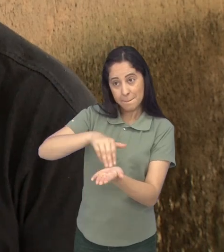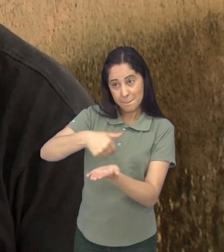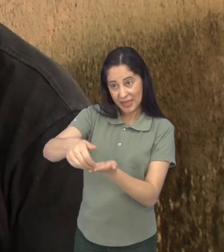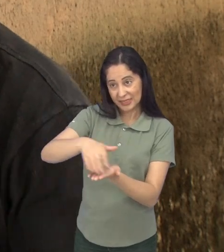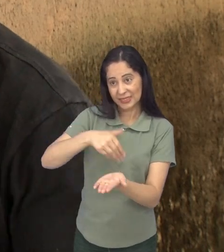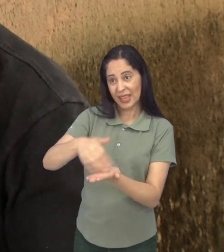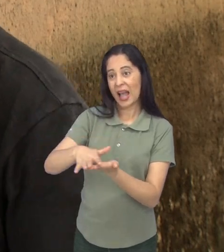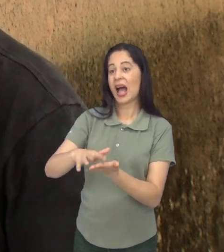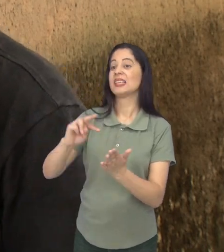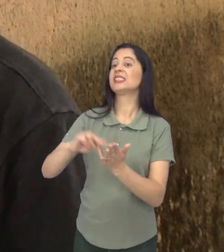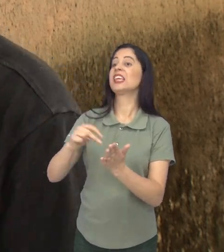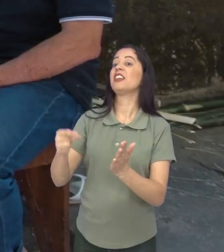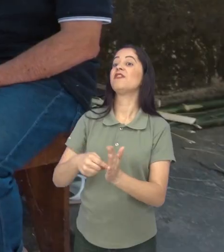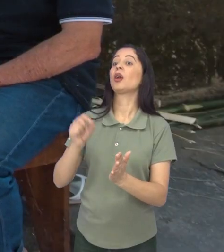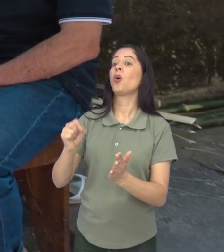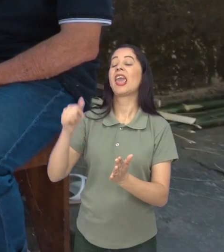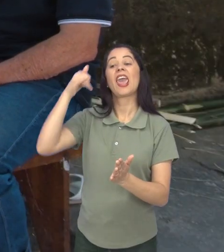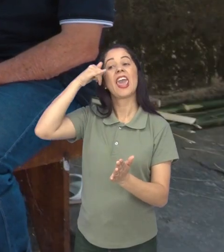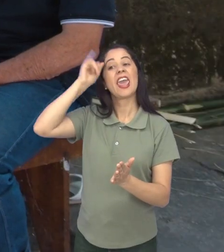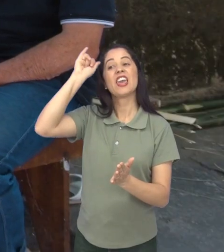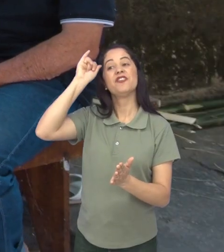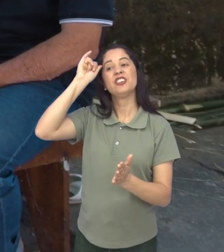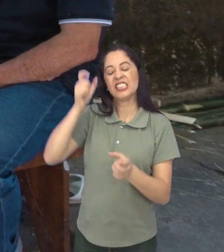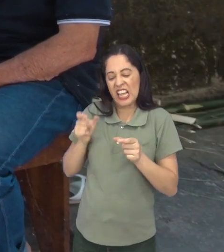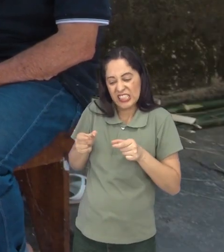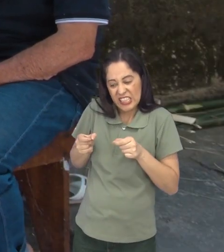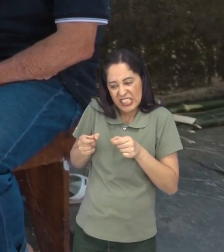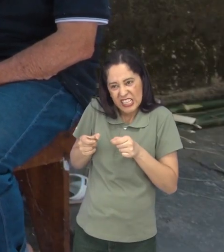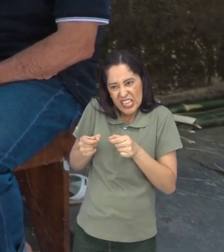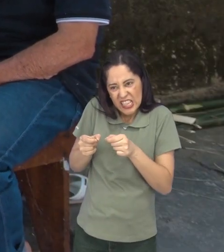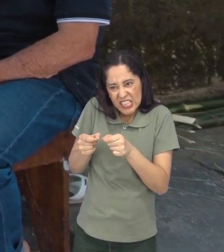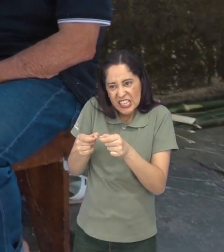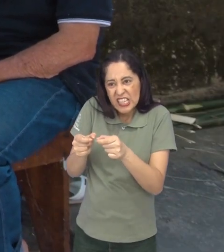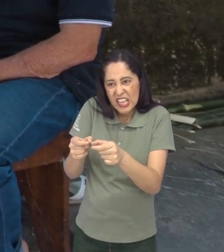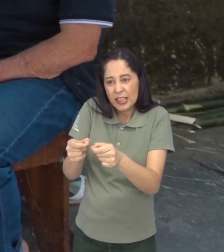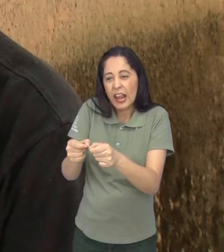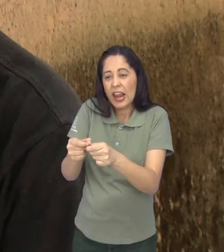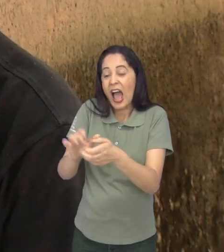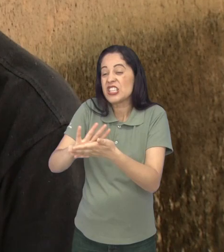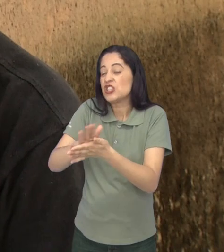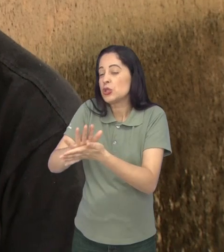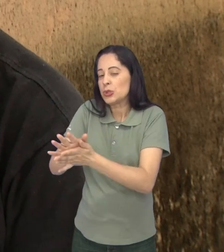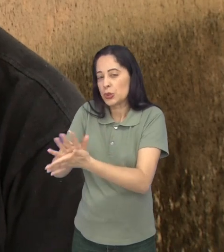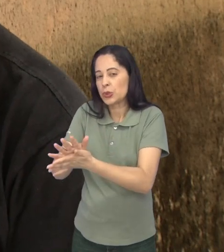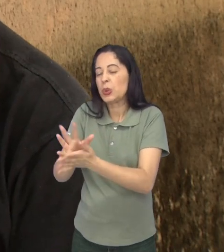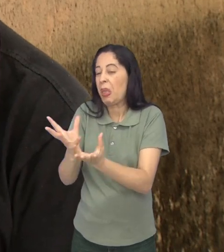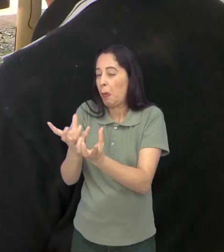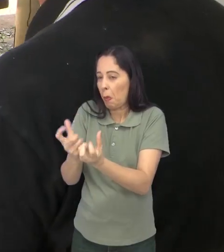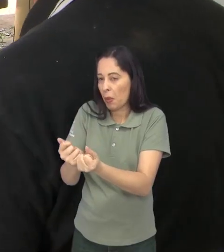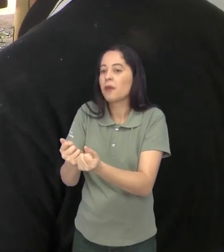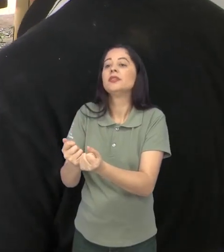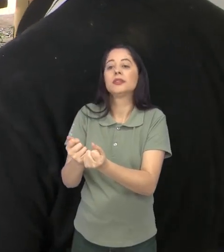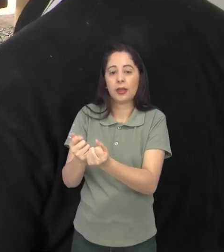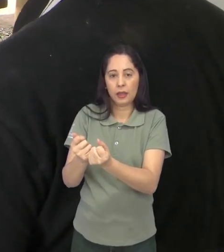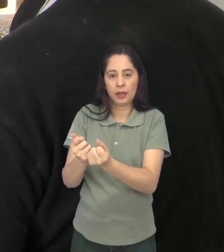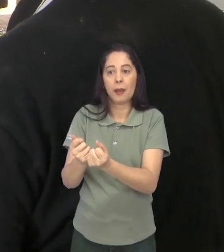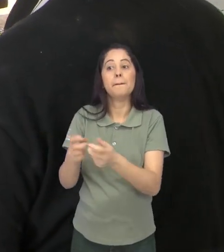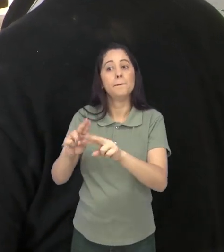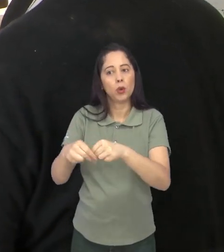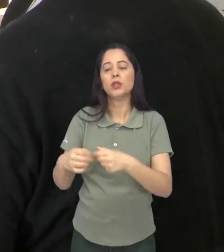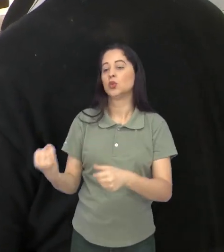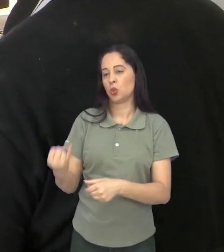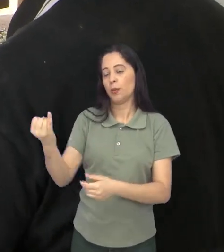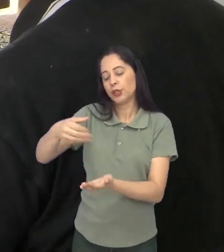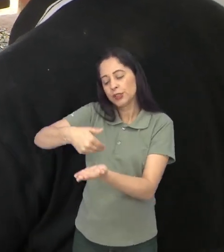Envernizando quer dizer que ele não vai ter caruncho. Ah, garante, sim. Garante essa durabilidade.